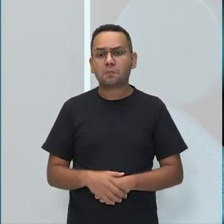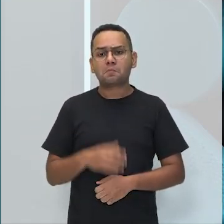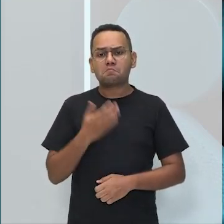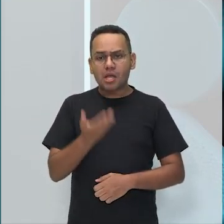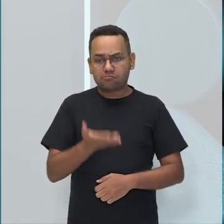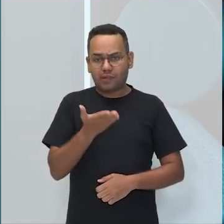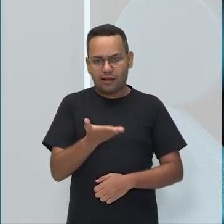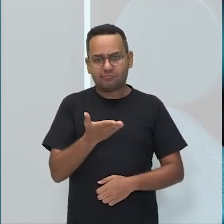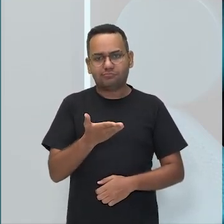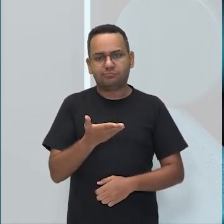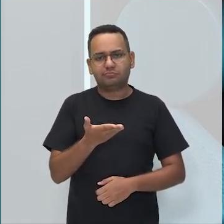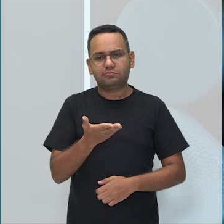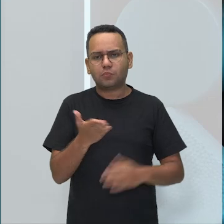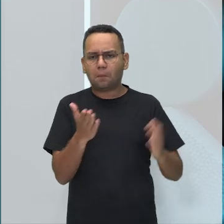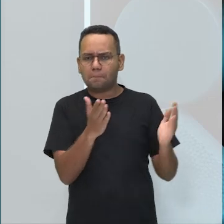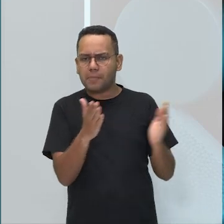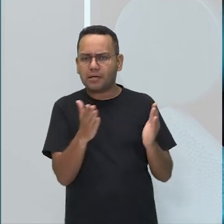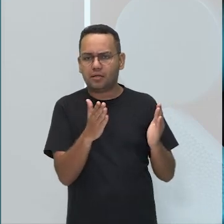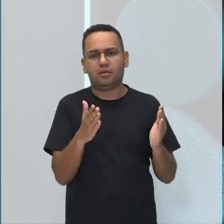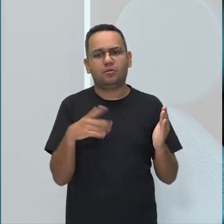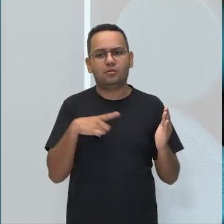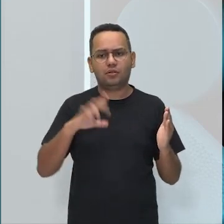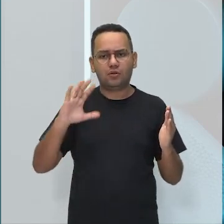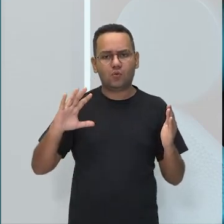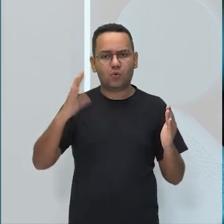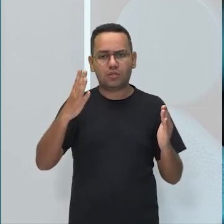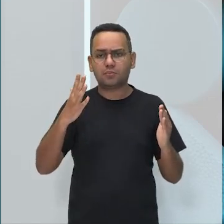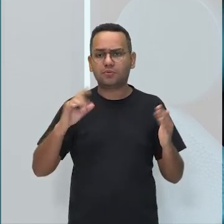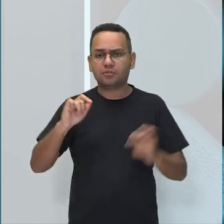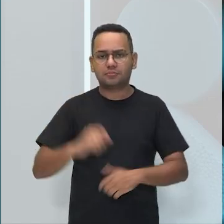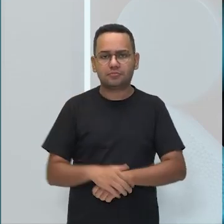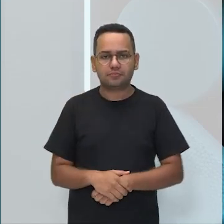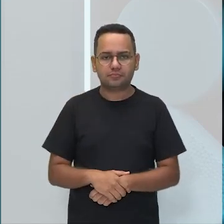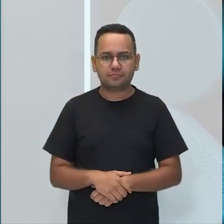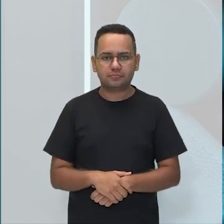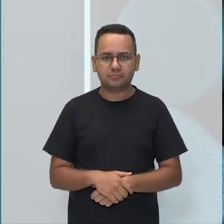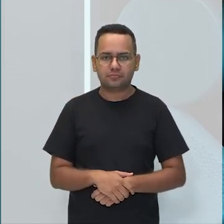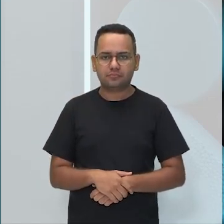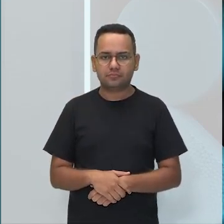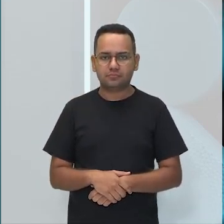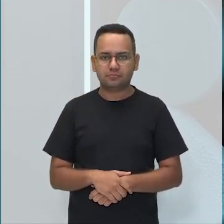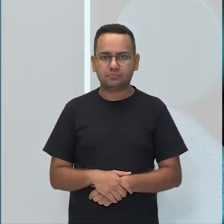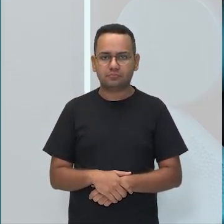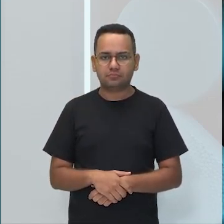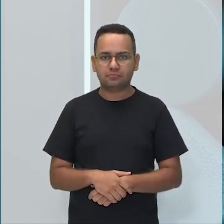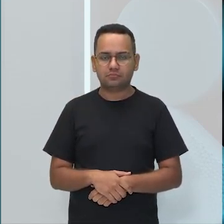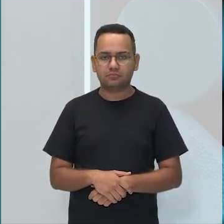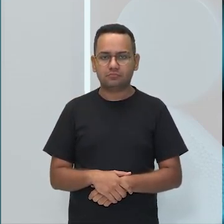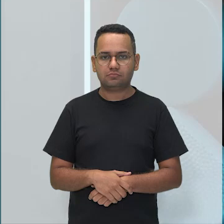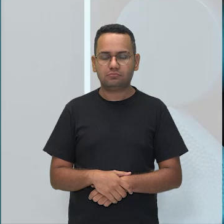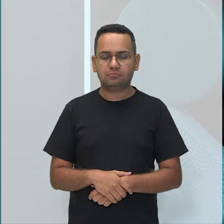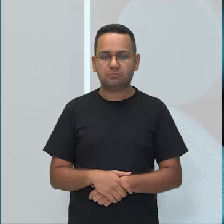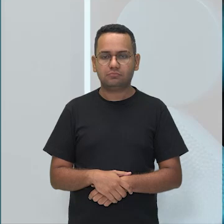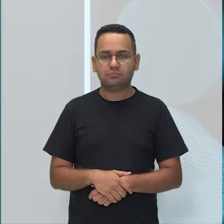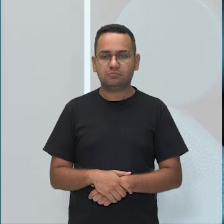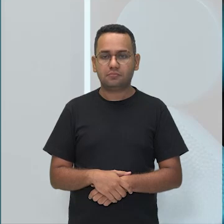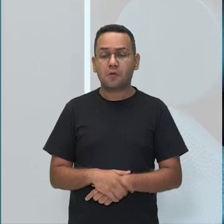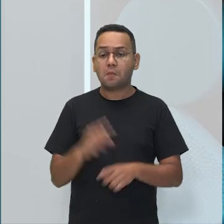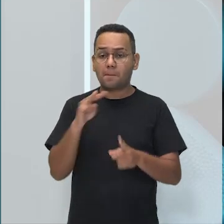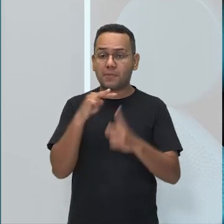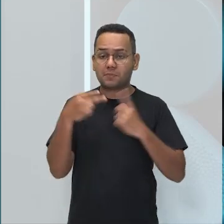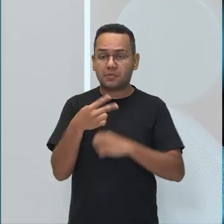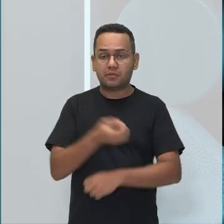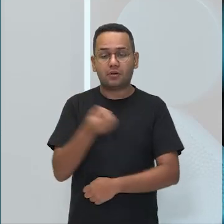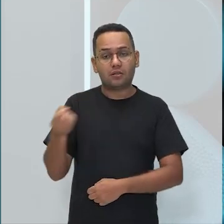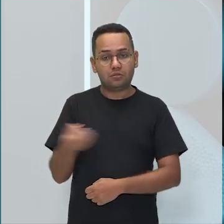lembrar que ele acontece, ele se constrói em um contexto de produção novo, diferente daquele que nós